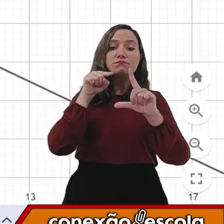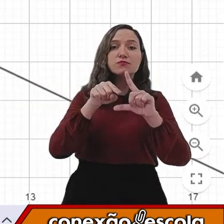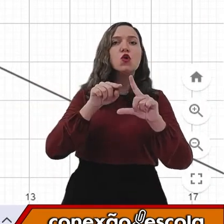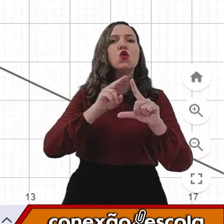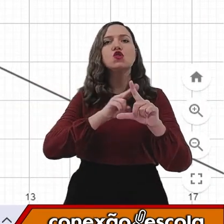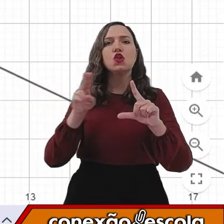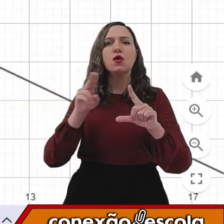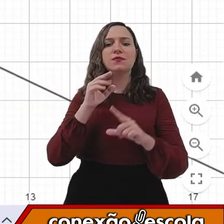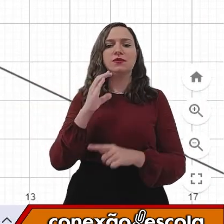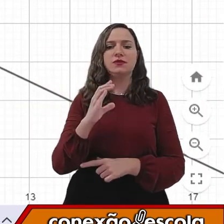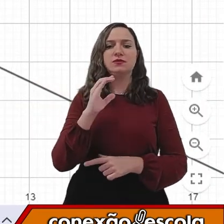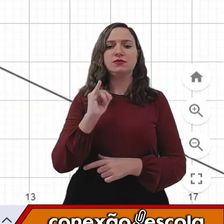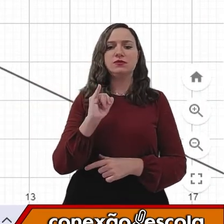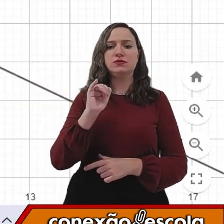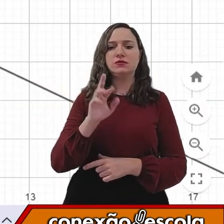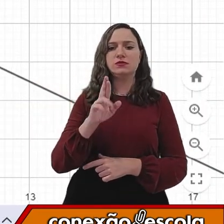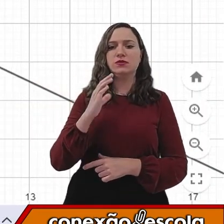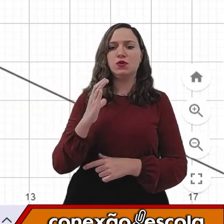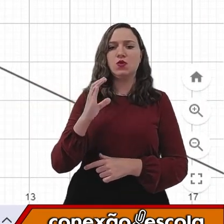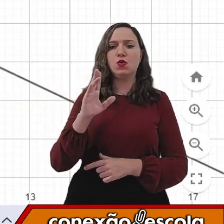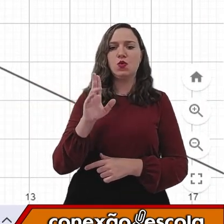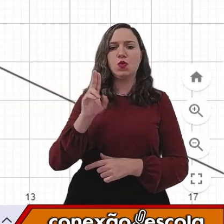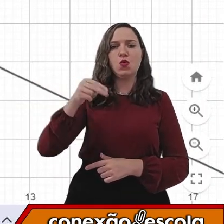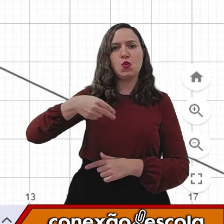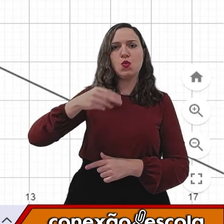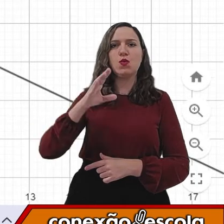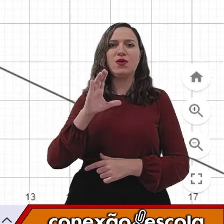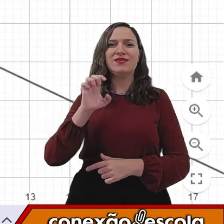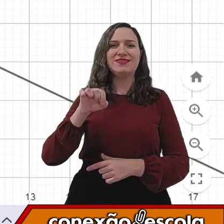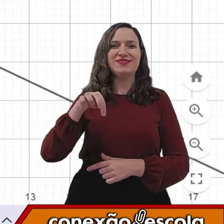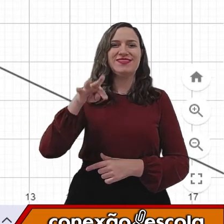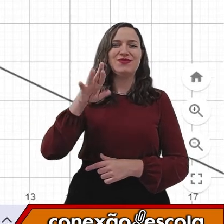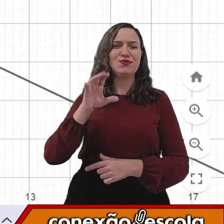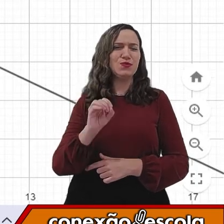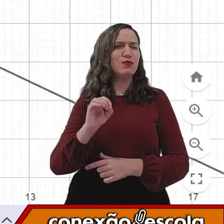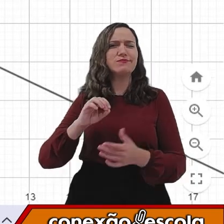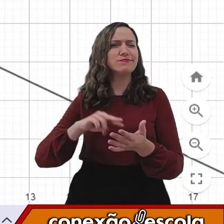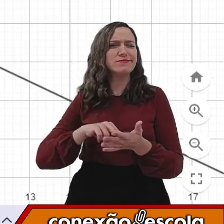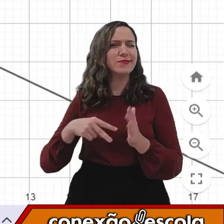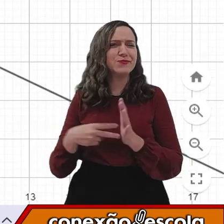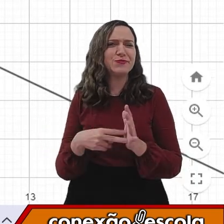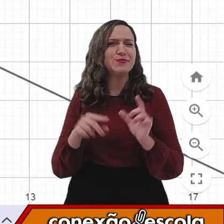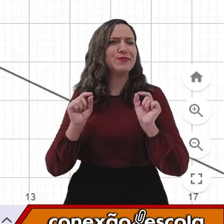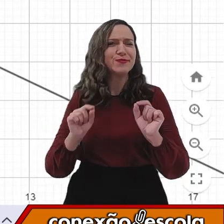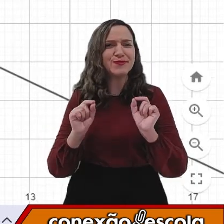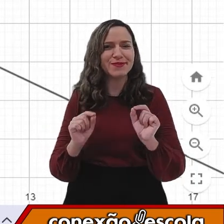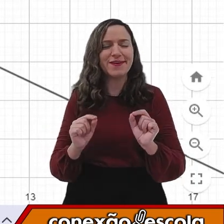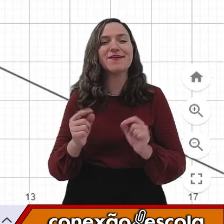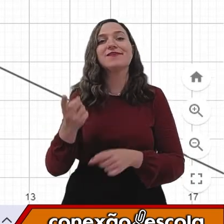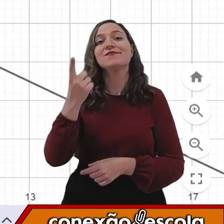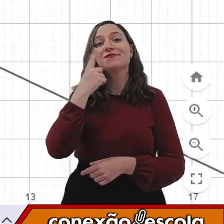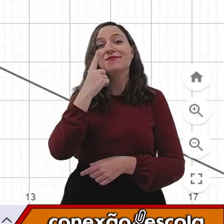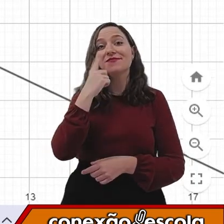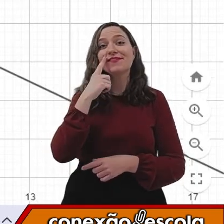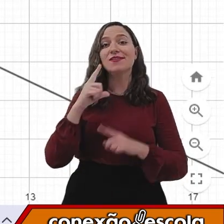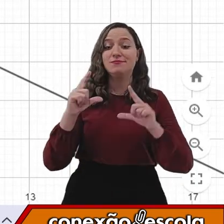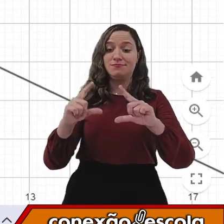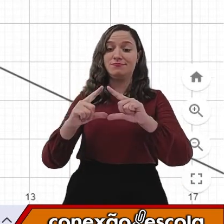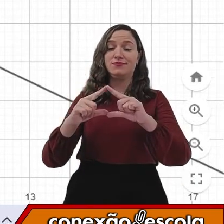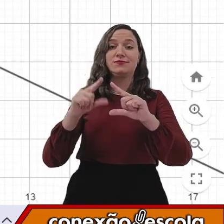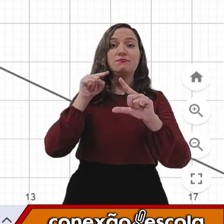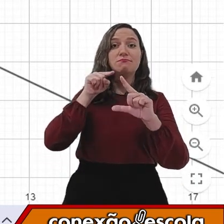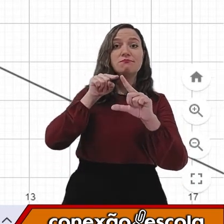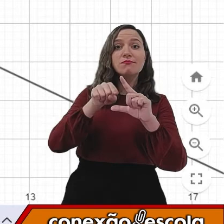circuncentro. Você já está esperto aí, já entendeu porque chama circuncentro, né? Chama-se circuncentro porque